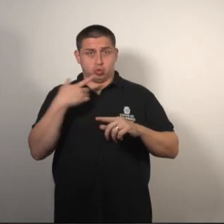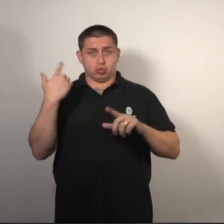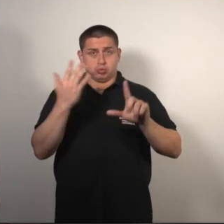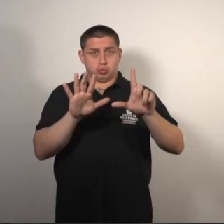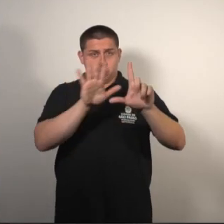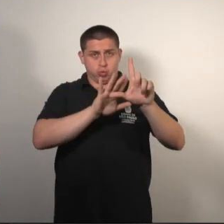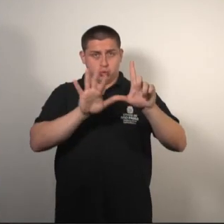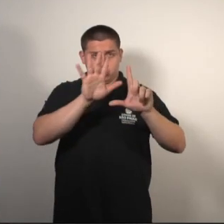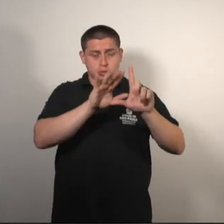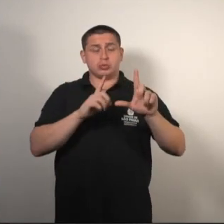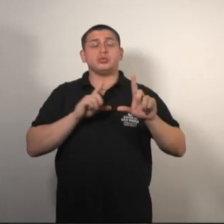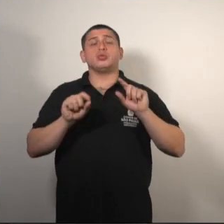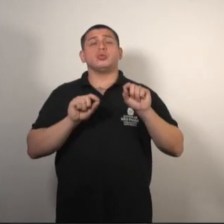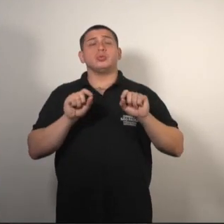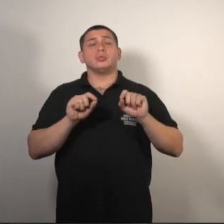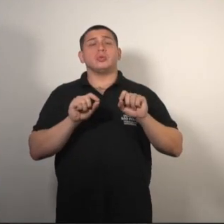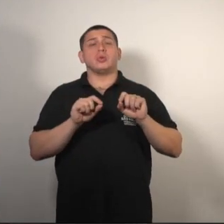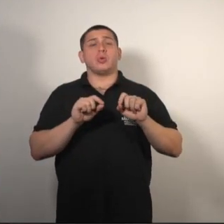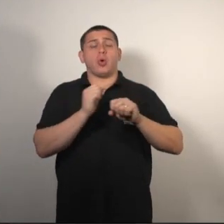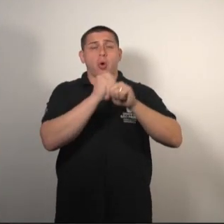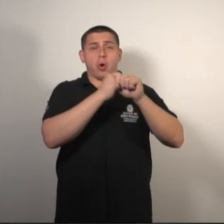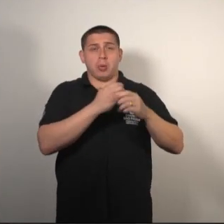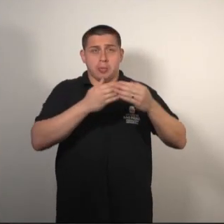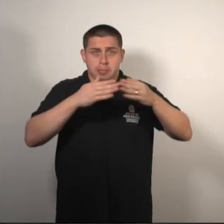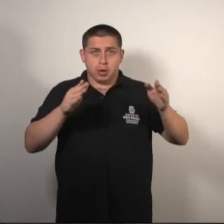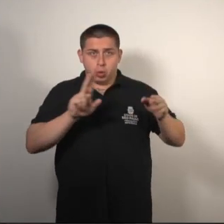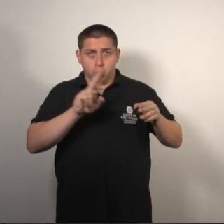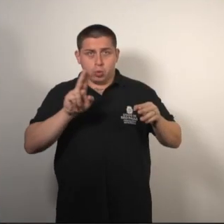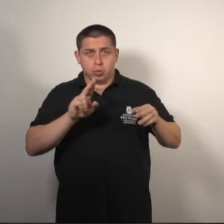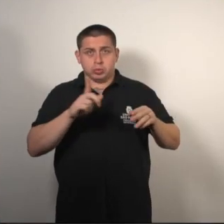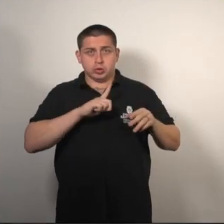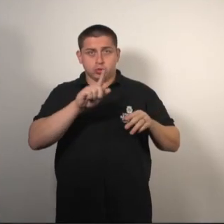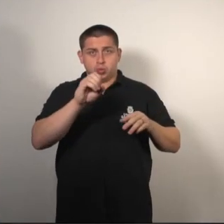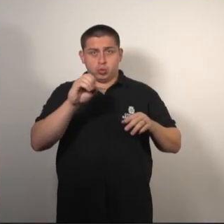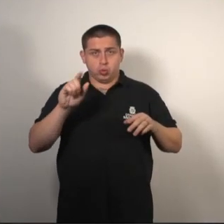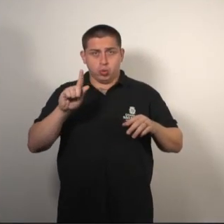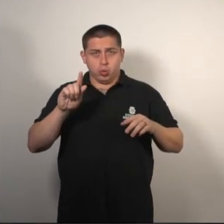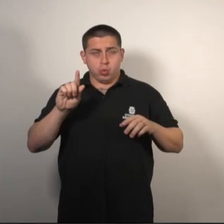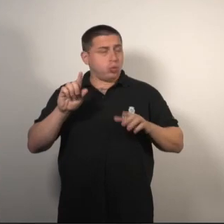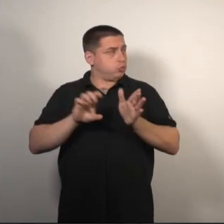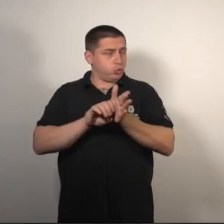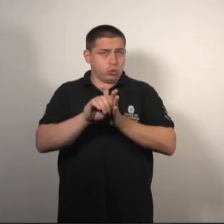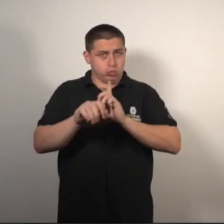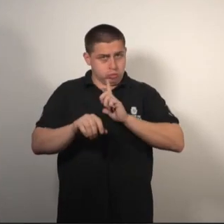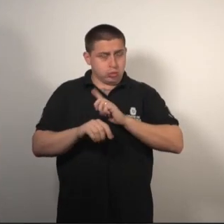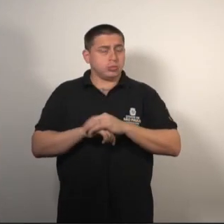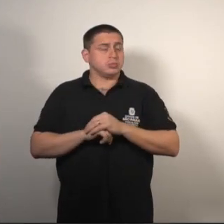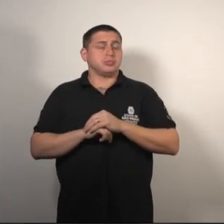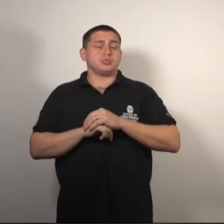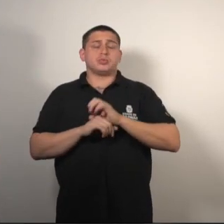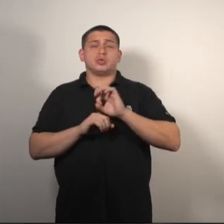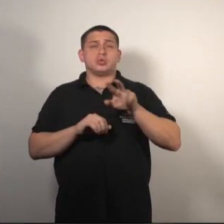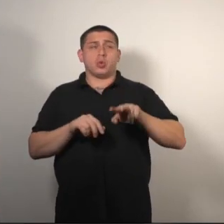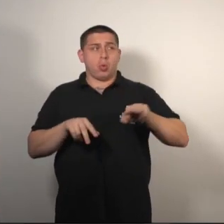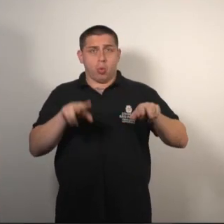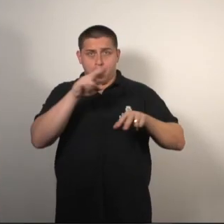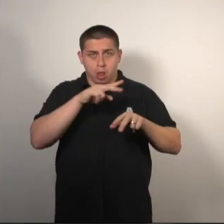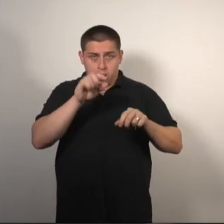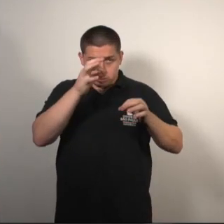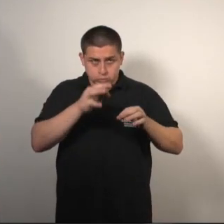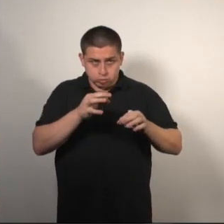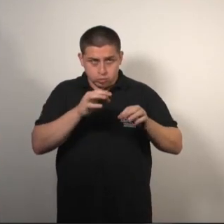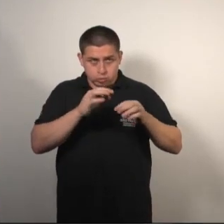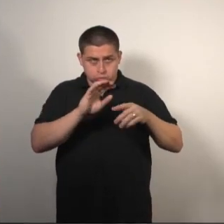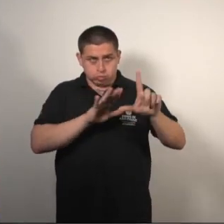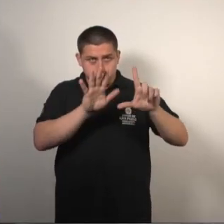que você pode entrar no site, se você colocar no Google Obras Abertas, vai ser o primeiro link a aparecer, depois me fala qual que é o endereço correto